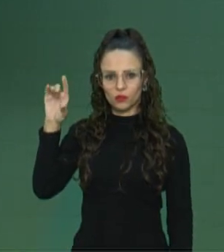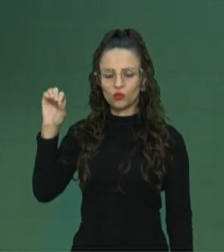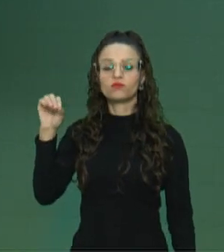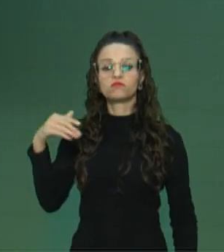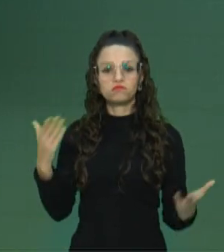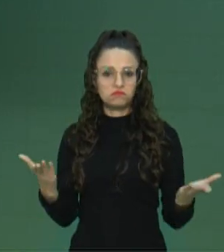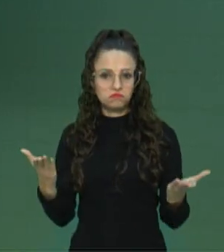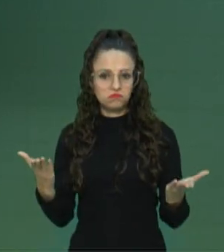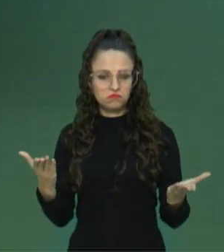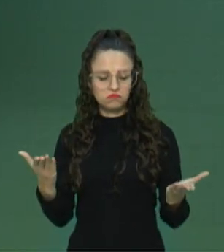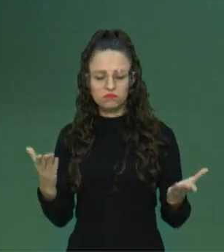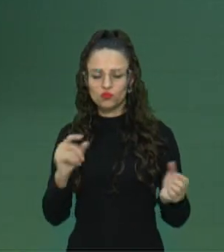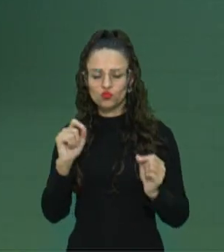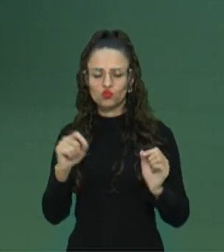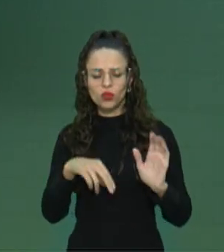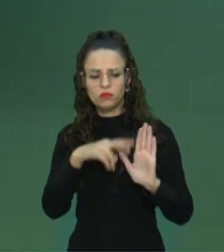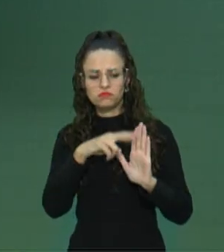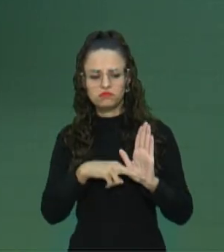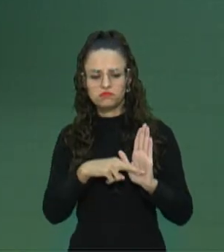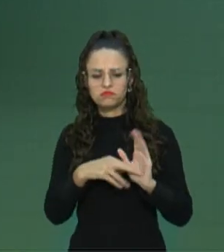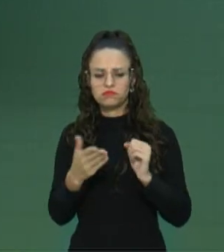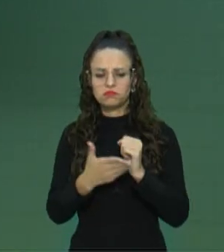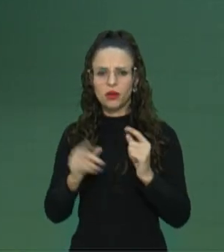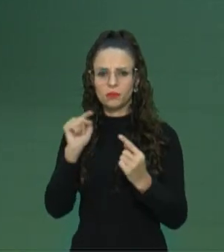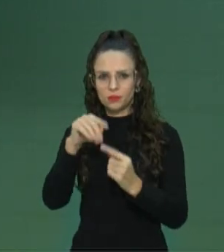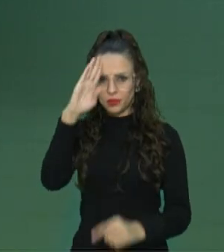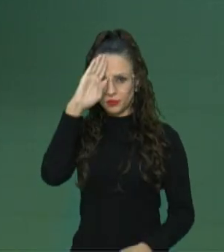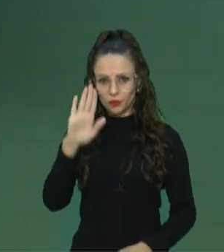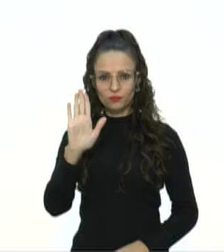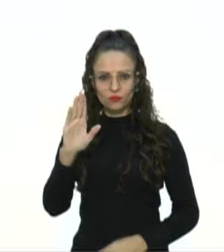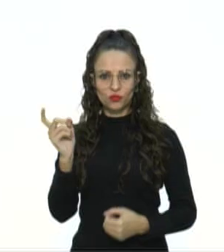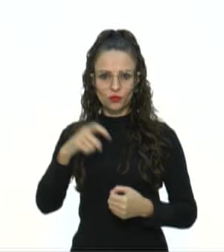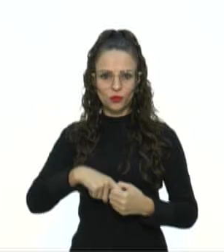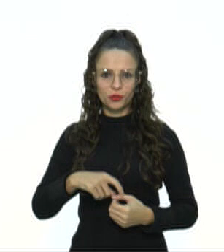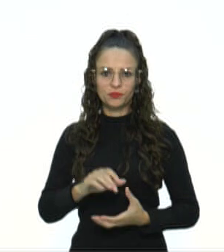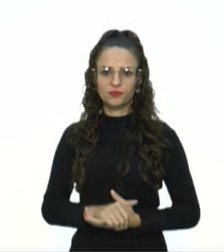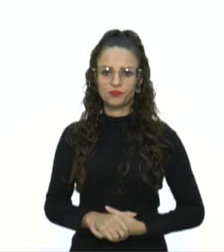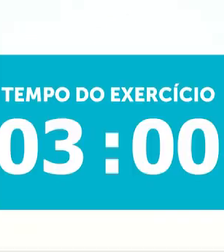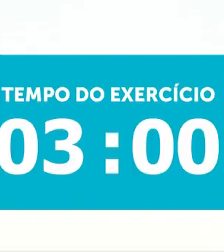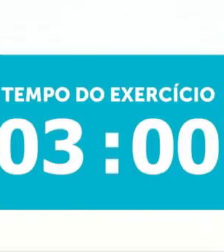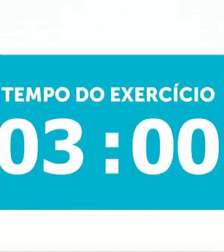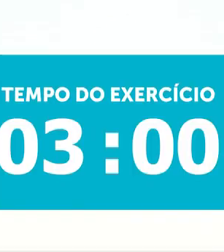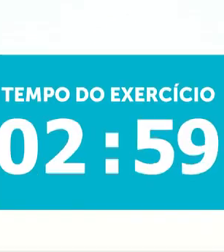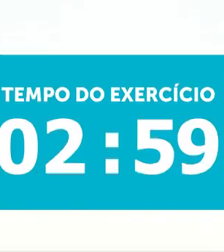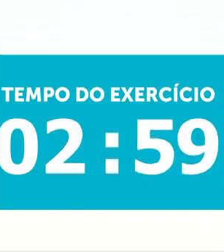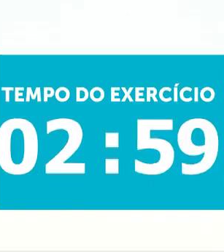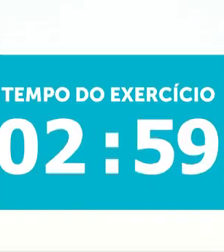para definir esse conceito fundamental, né? Já voltamos.